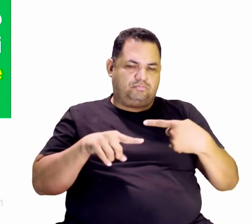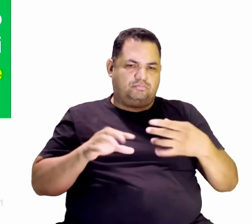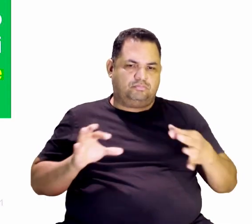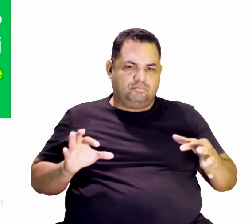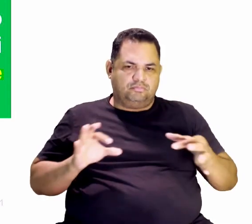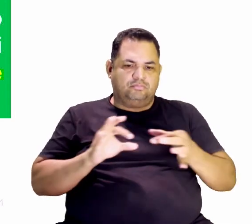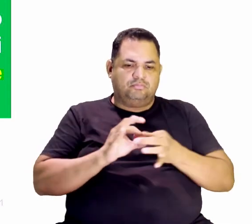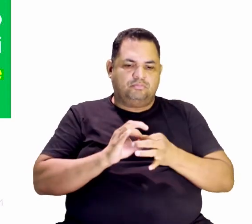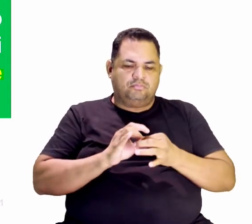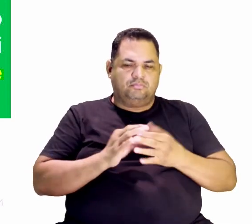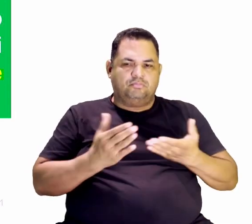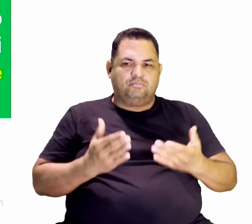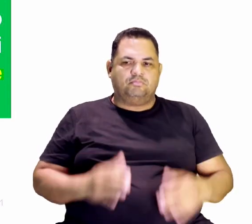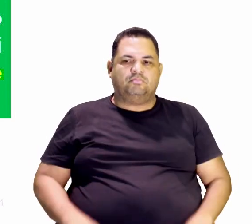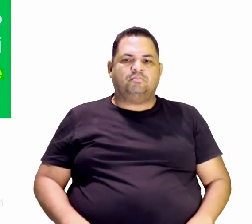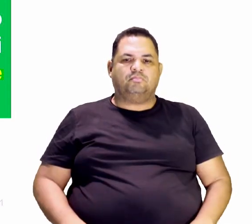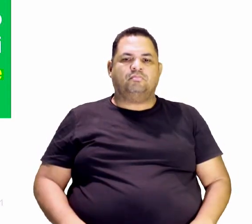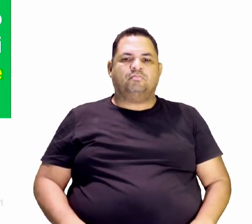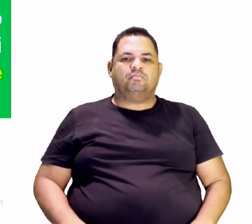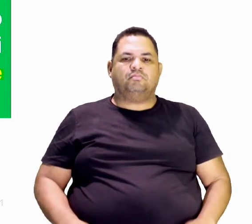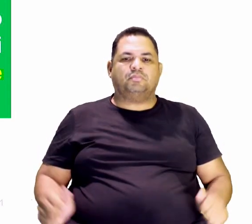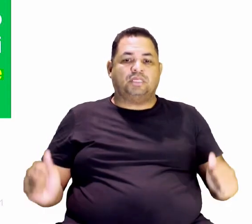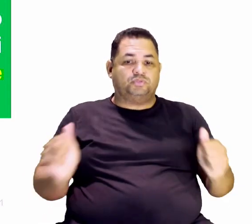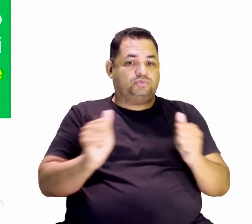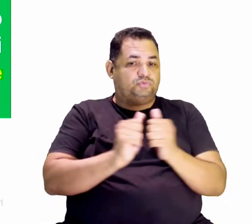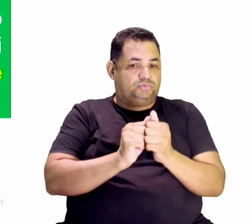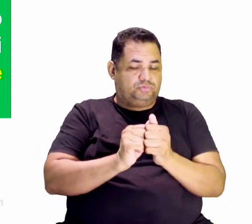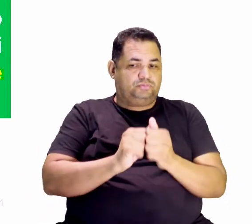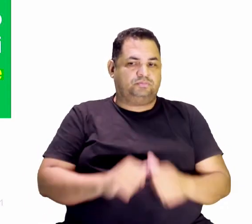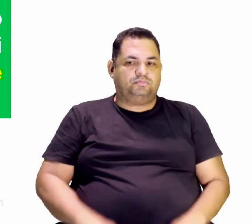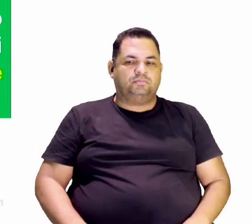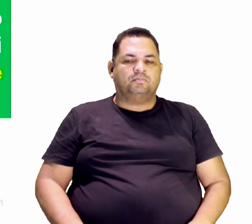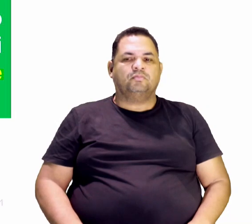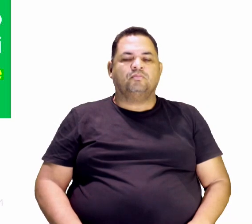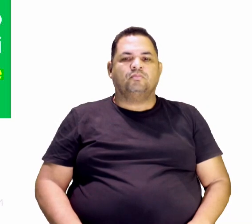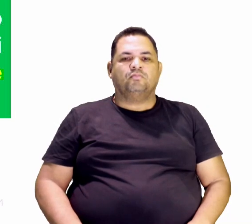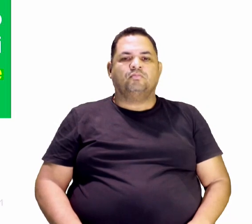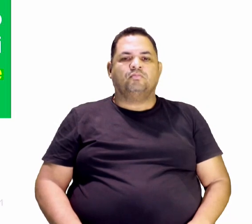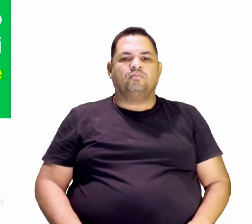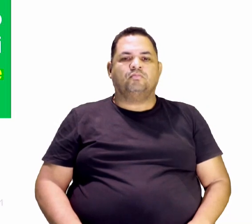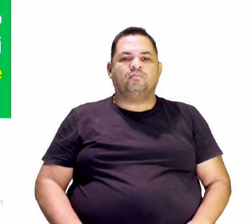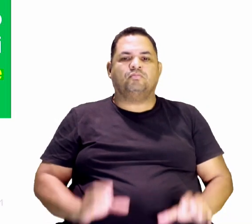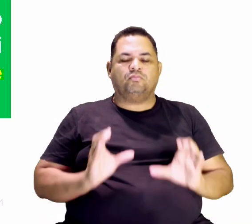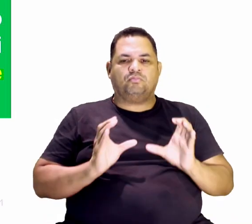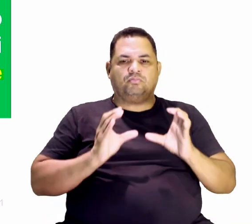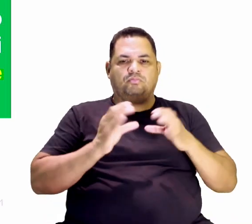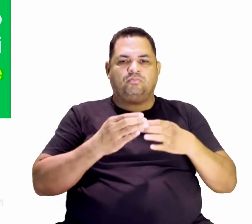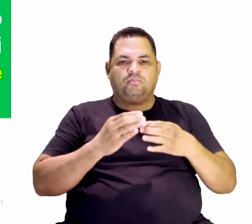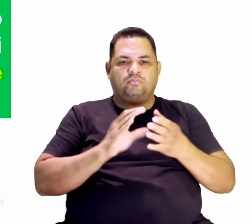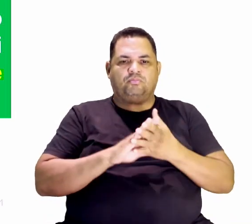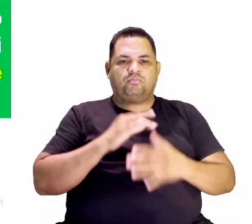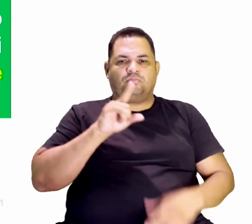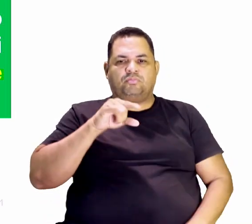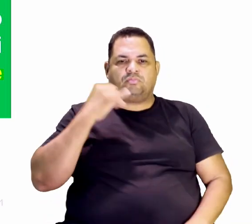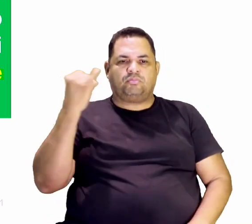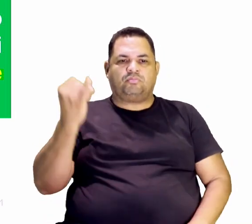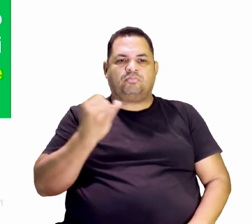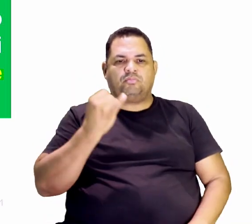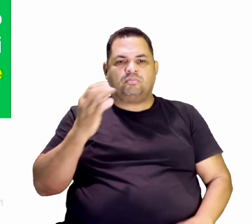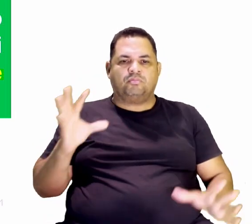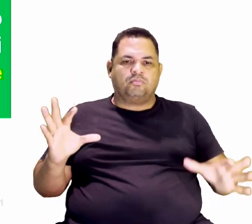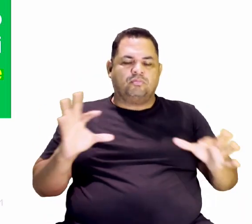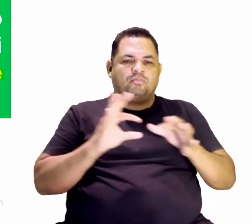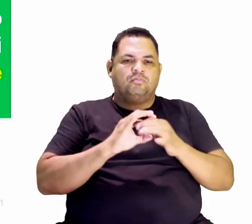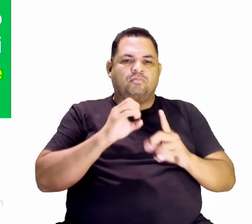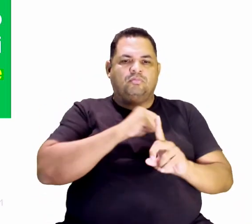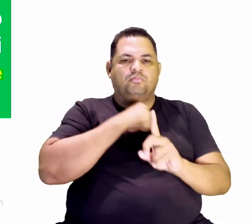e laços de vizinhança. As tribos representam um importante